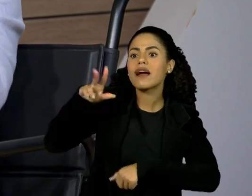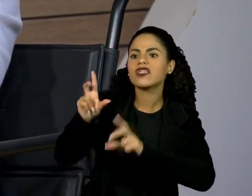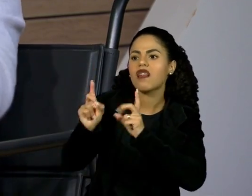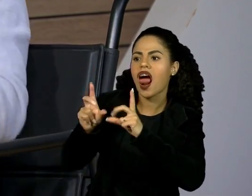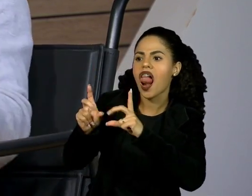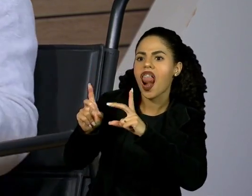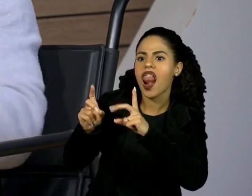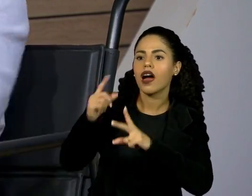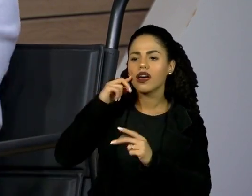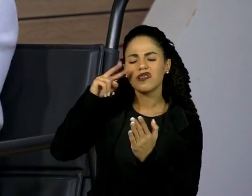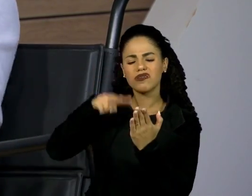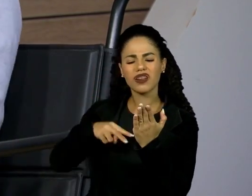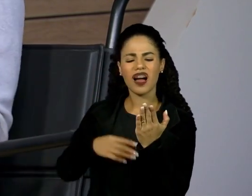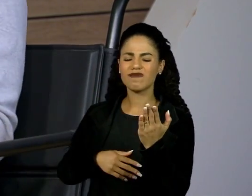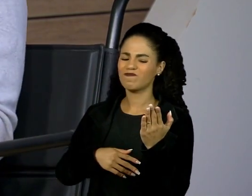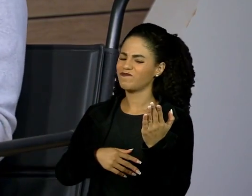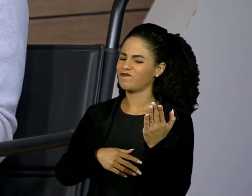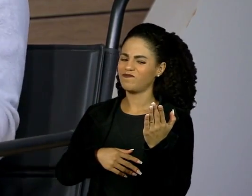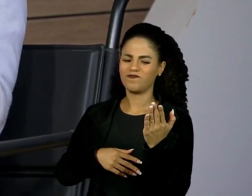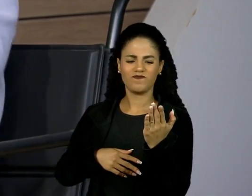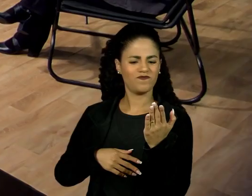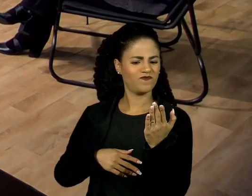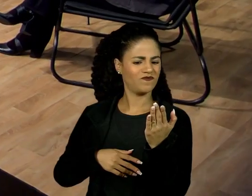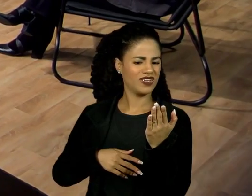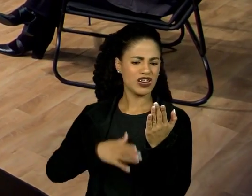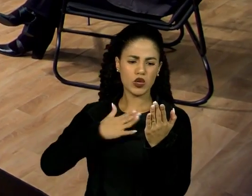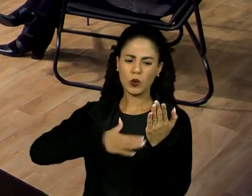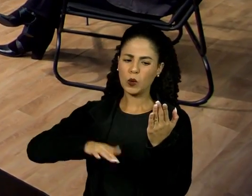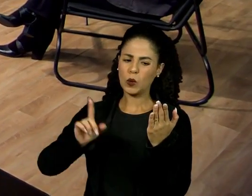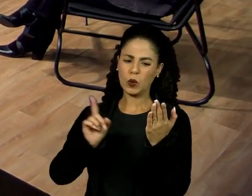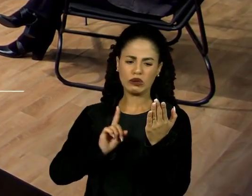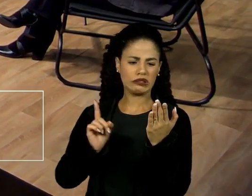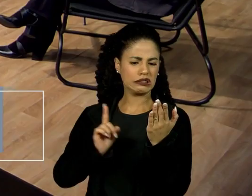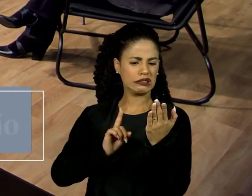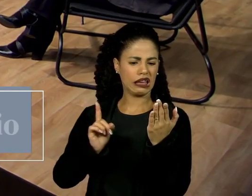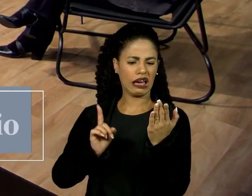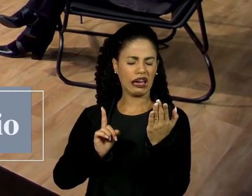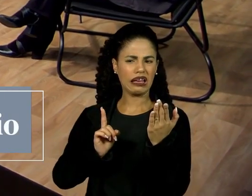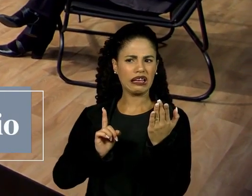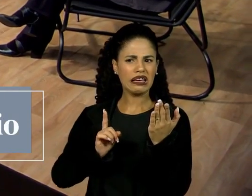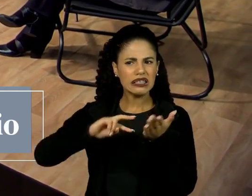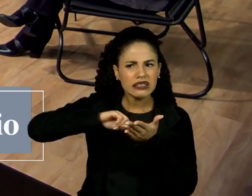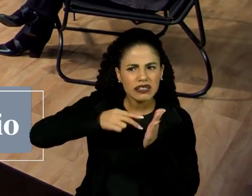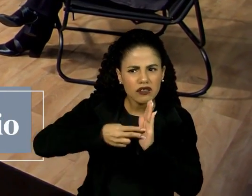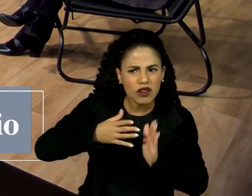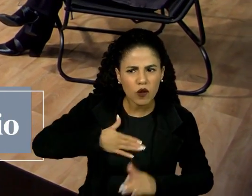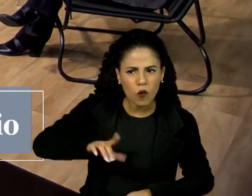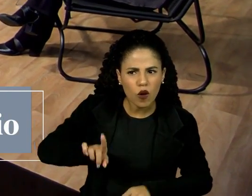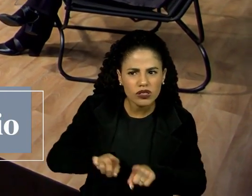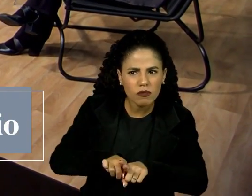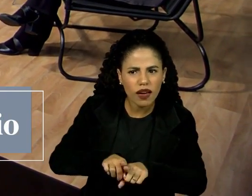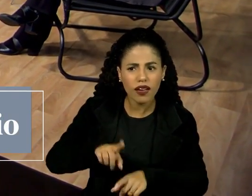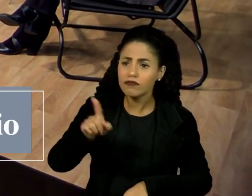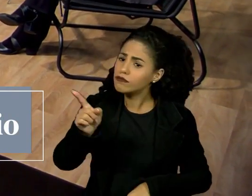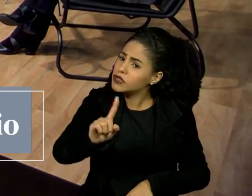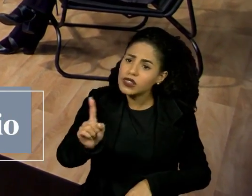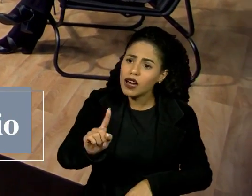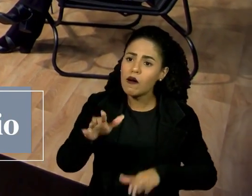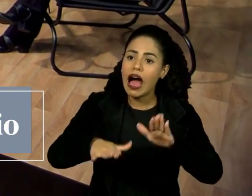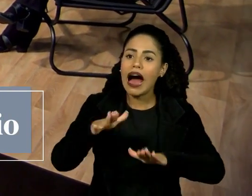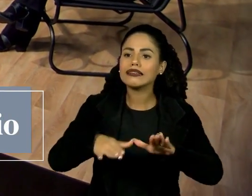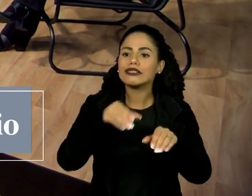aí muitas vezes eu lia e falava, mas eu não estou gostando disso, então quer dizer que eu não gosto de ler? Mas por quê? Então, depois eu fui entender que, na verdade, os mais vendidos